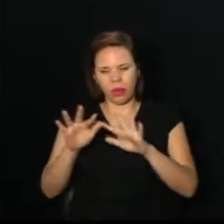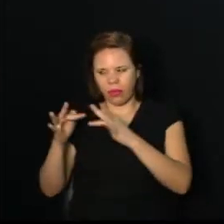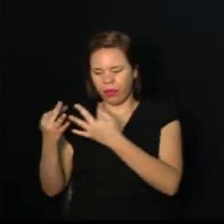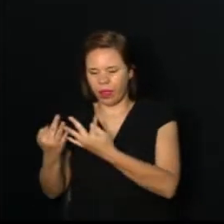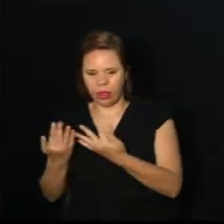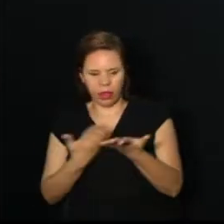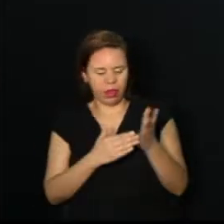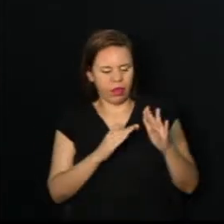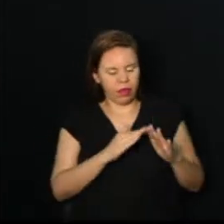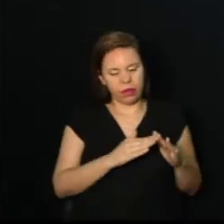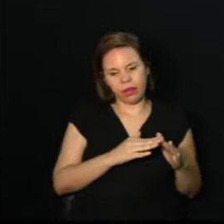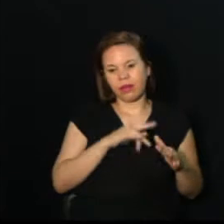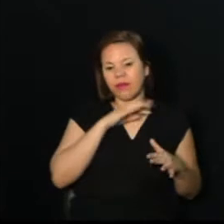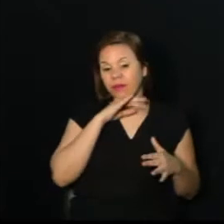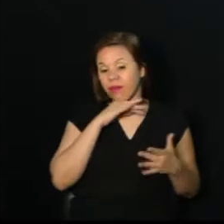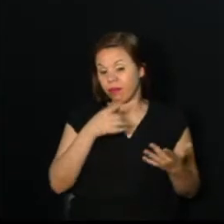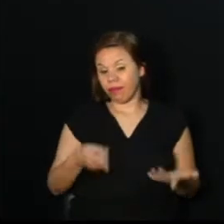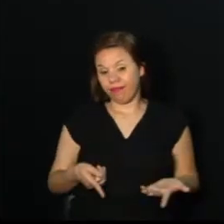como escolar,